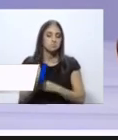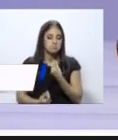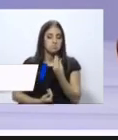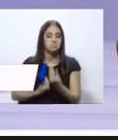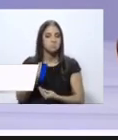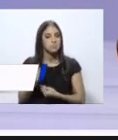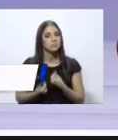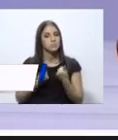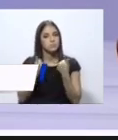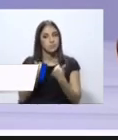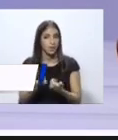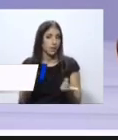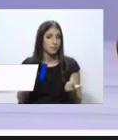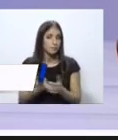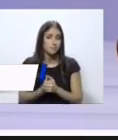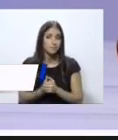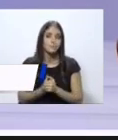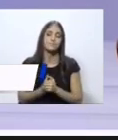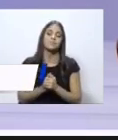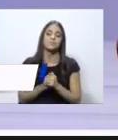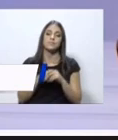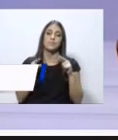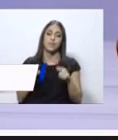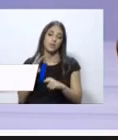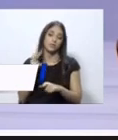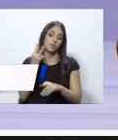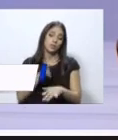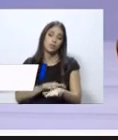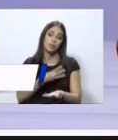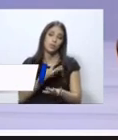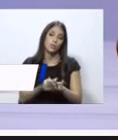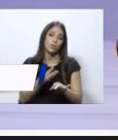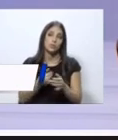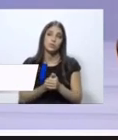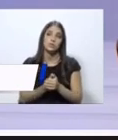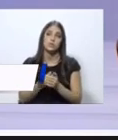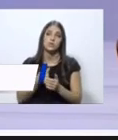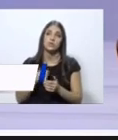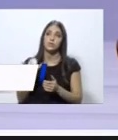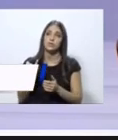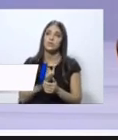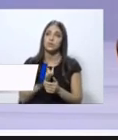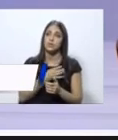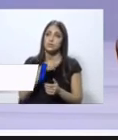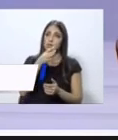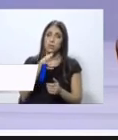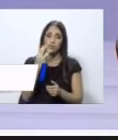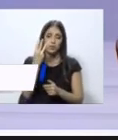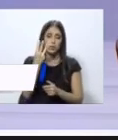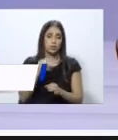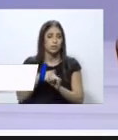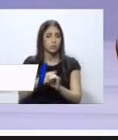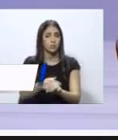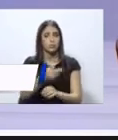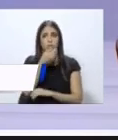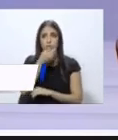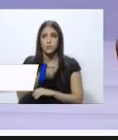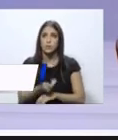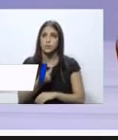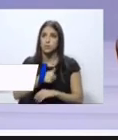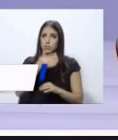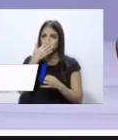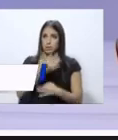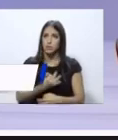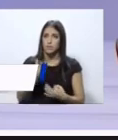bem feitas em relação a estes três reforços. Identifico-me com, como disseram, três jogadores experientes que acredito que vão